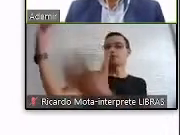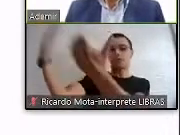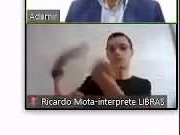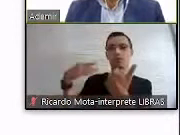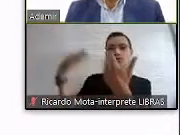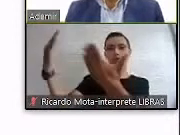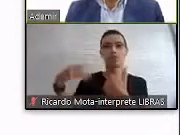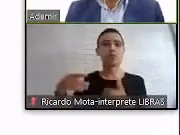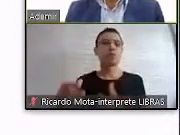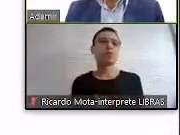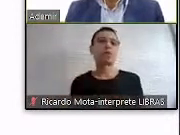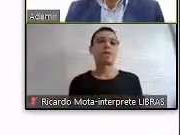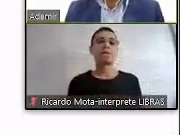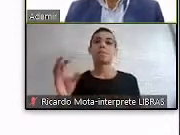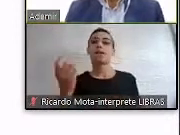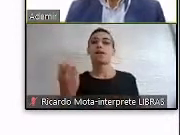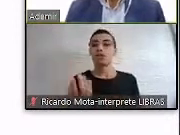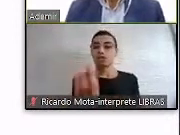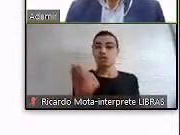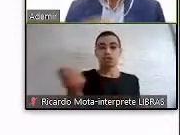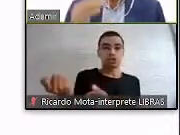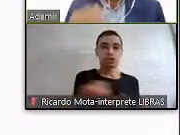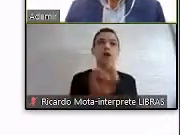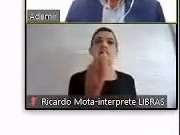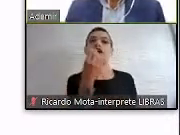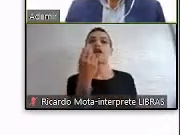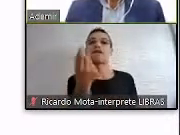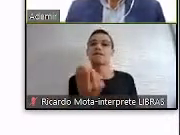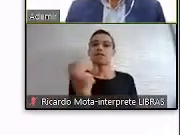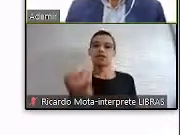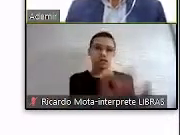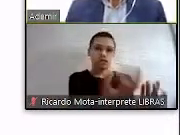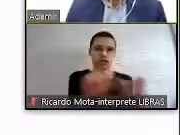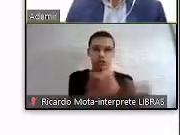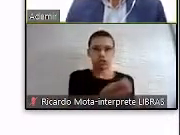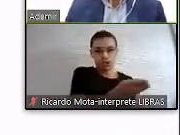contra incêndio e sistema em geral. Então, você vê que são N